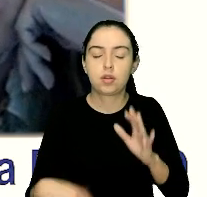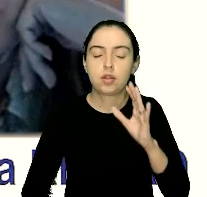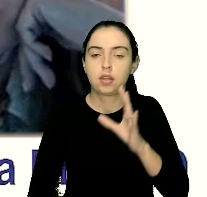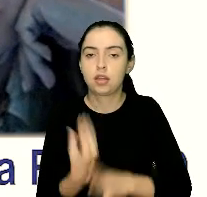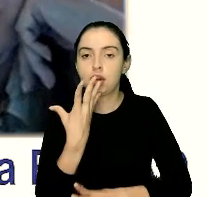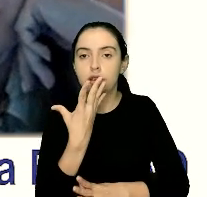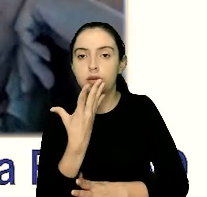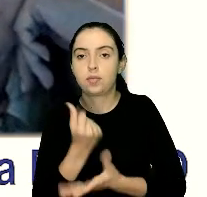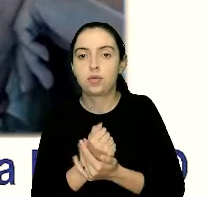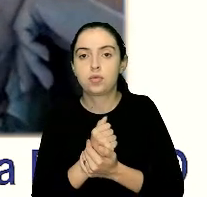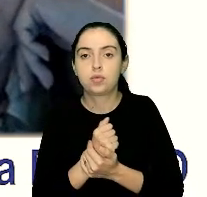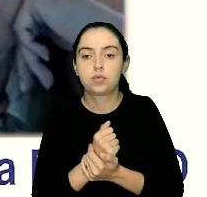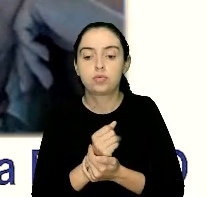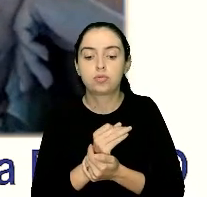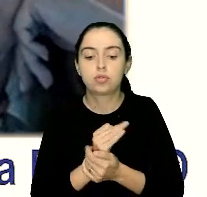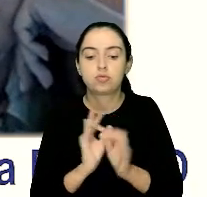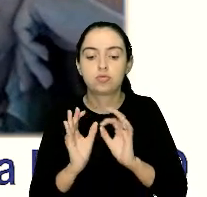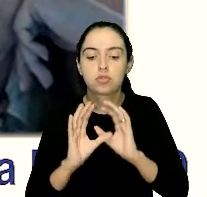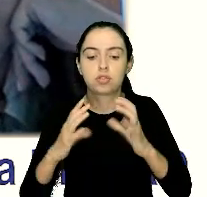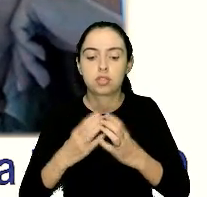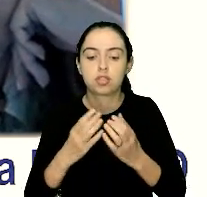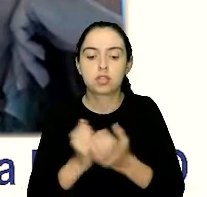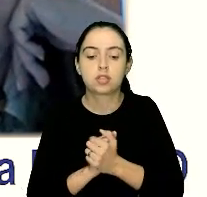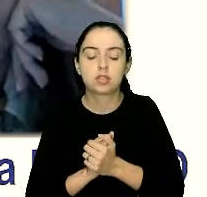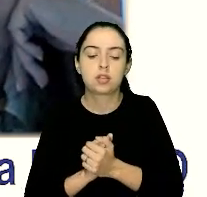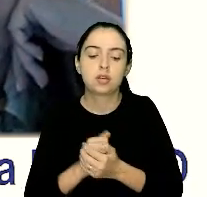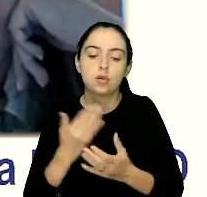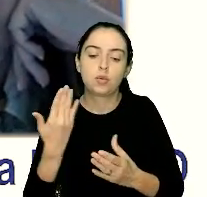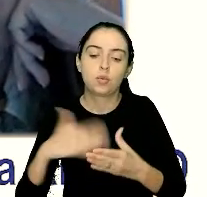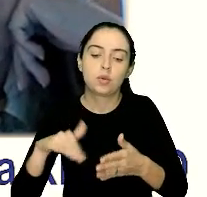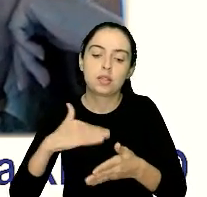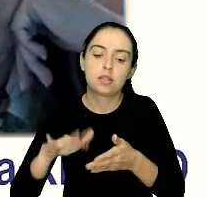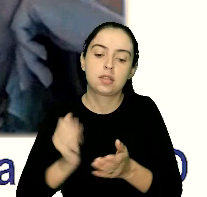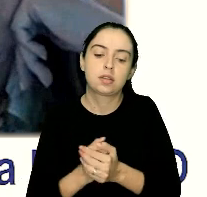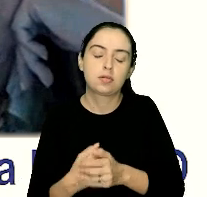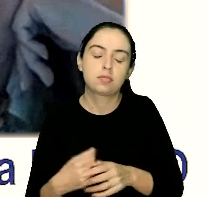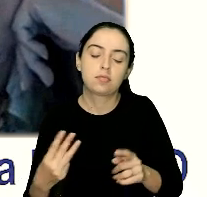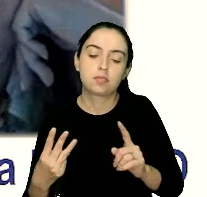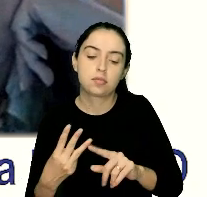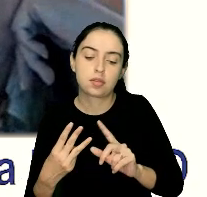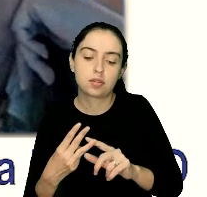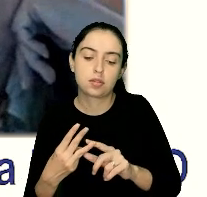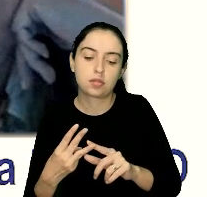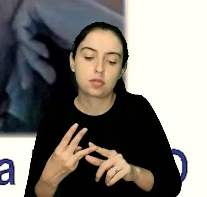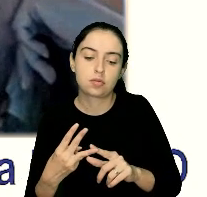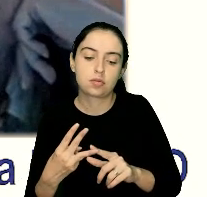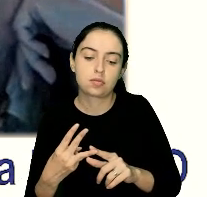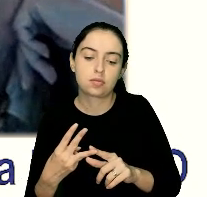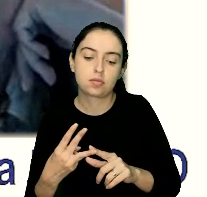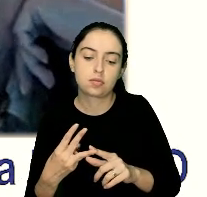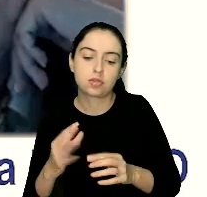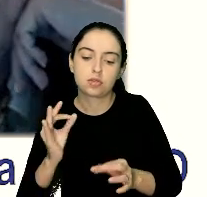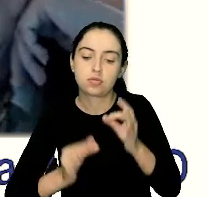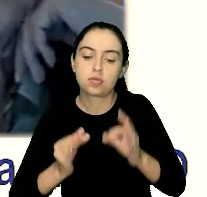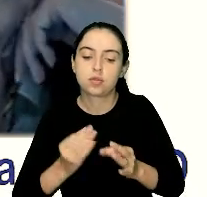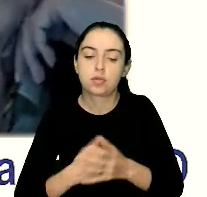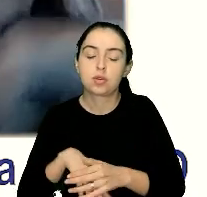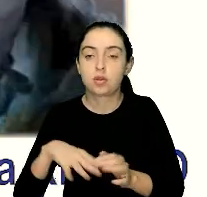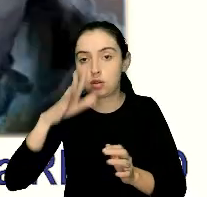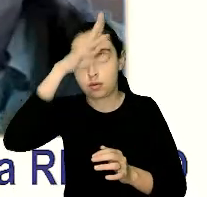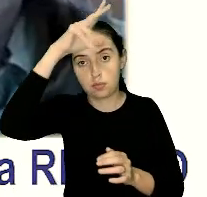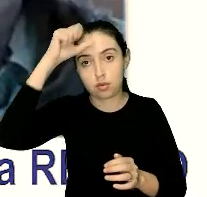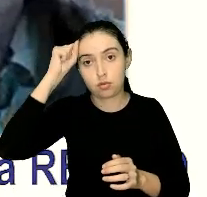São Paulo e a portaria que criou a comissão da seção judiciária do Mato Grosso do Sul.